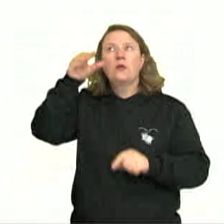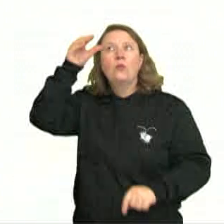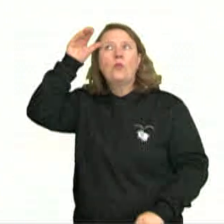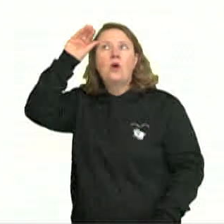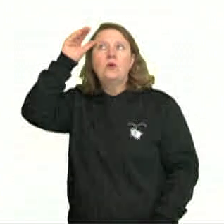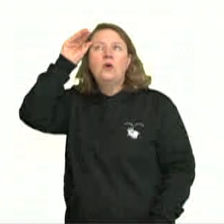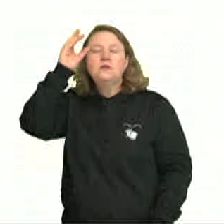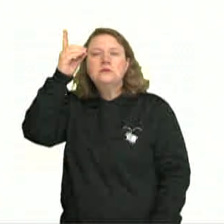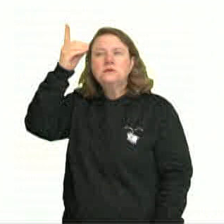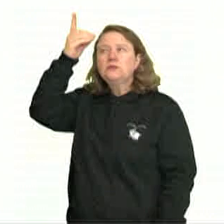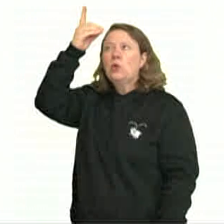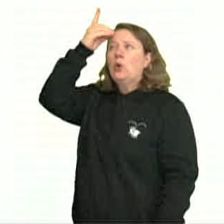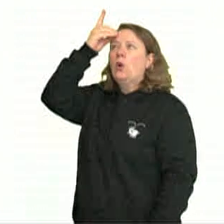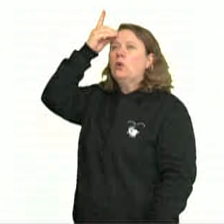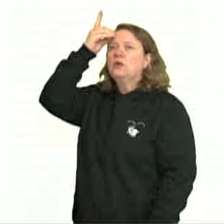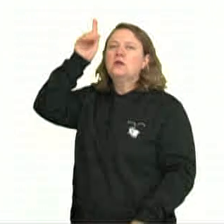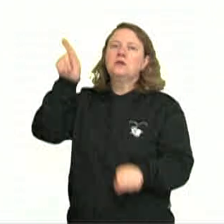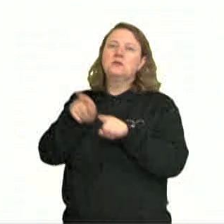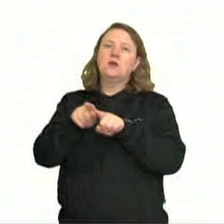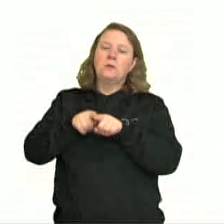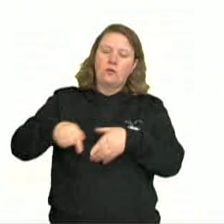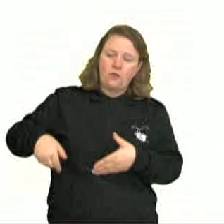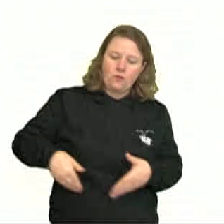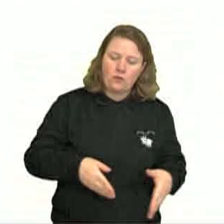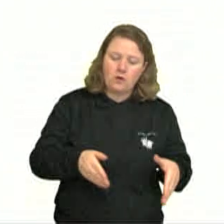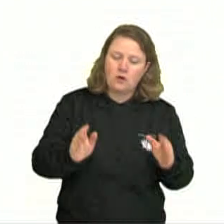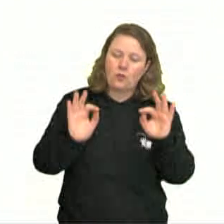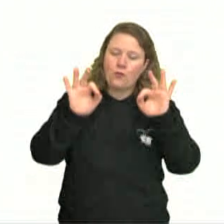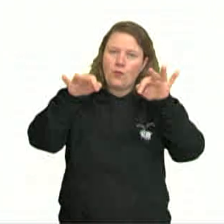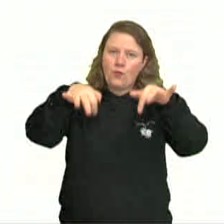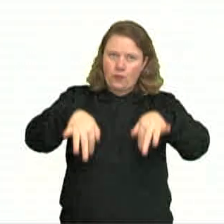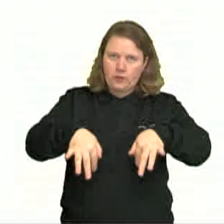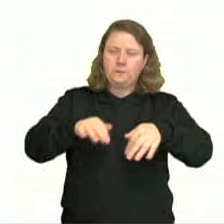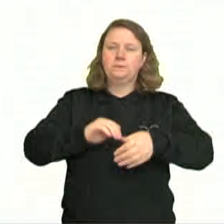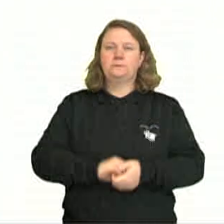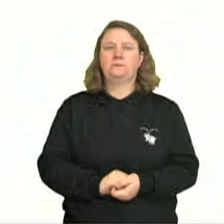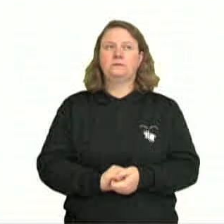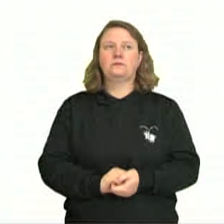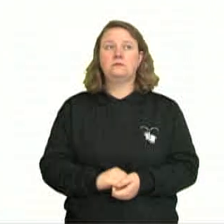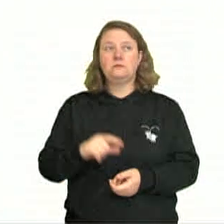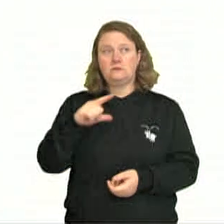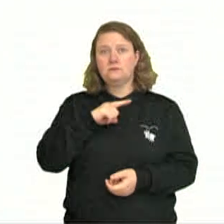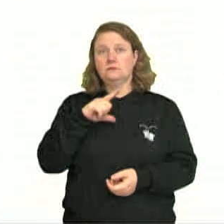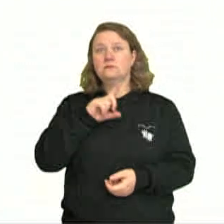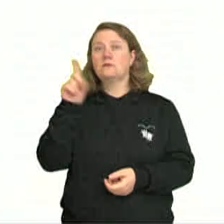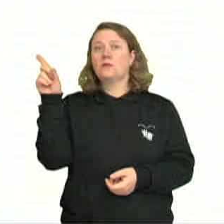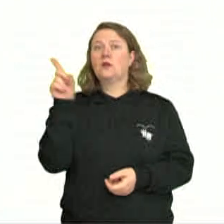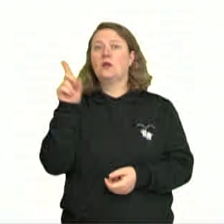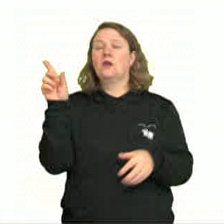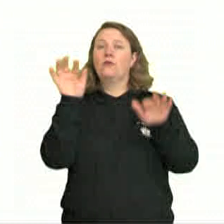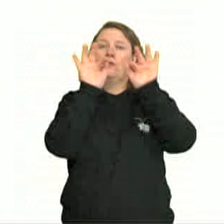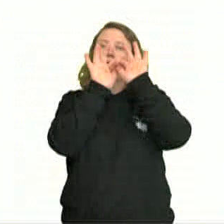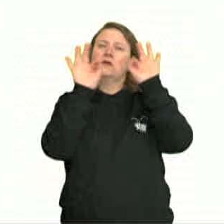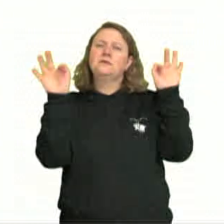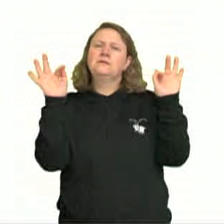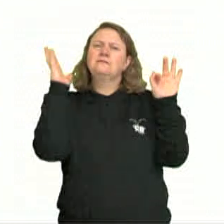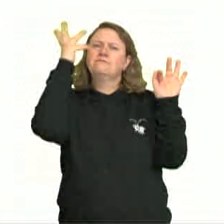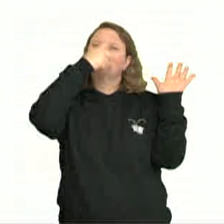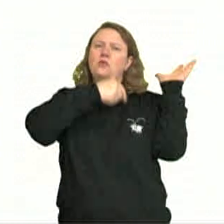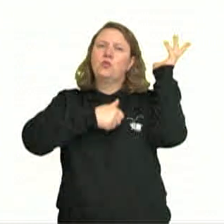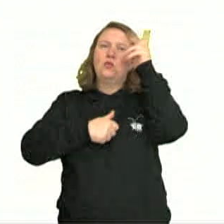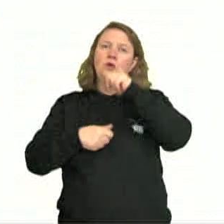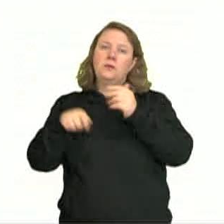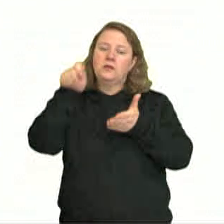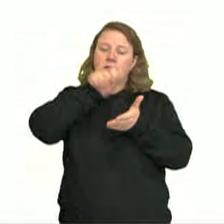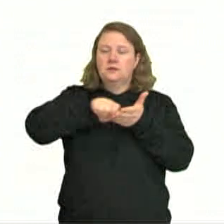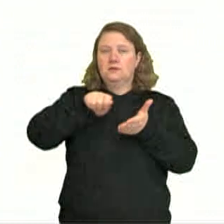e seu destino. Nós temos aqui um recorte, um dos versos mais bonitos da literatura brasileira, escritos